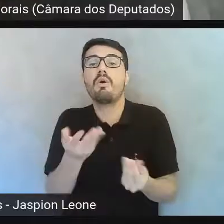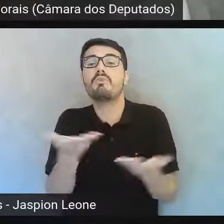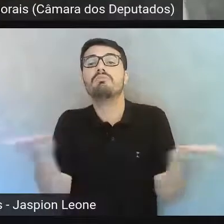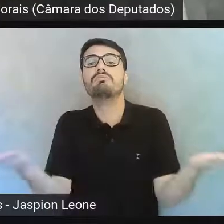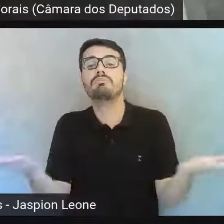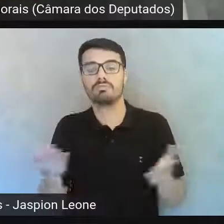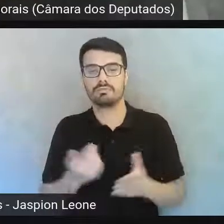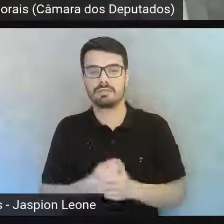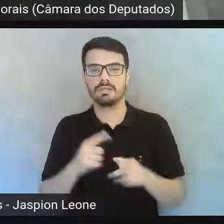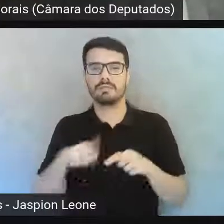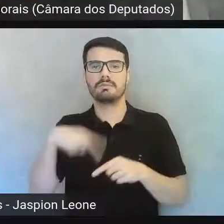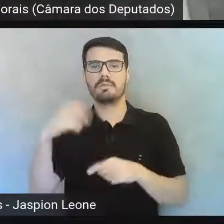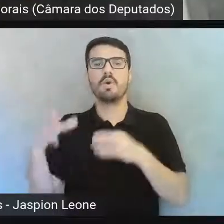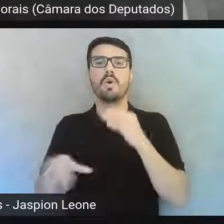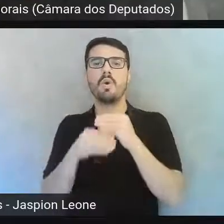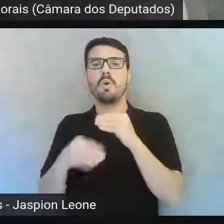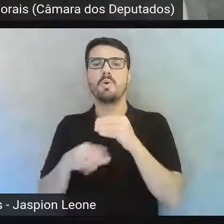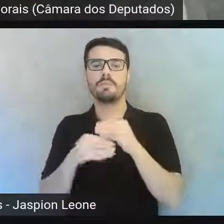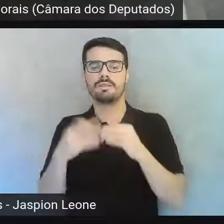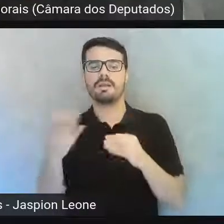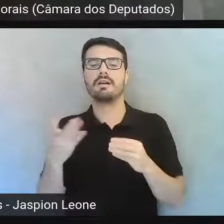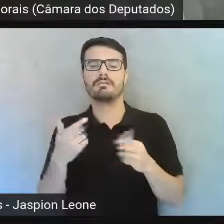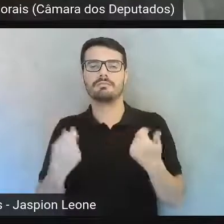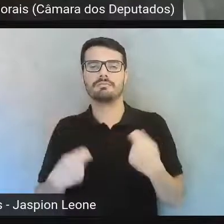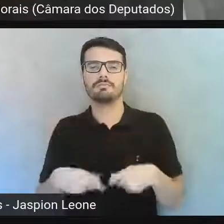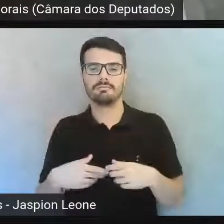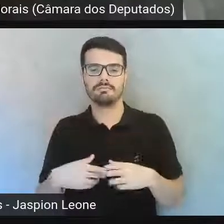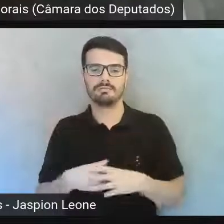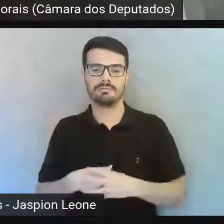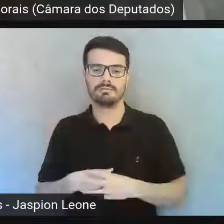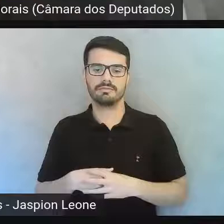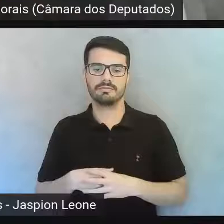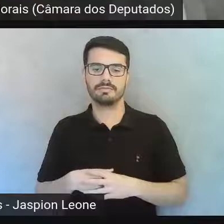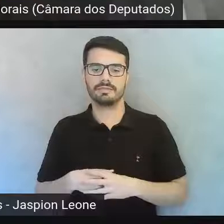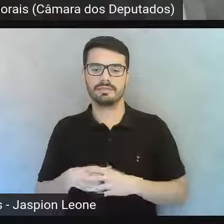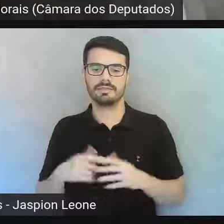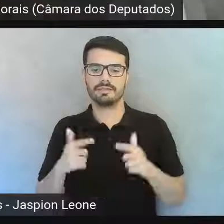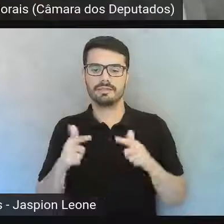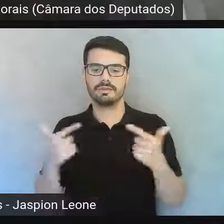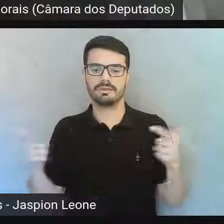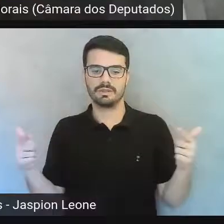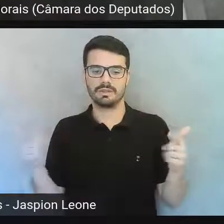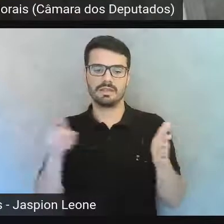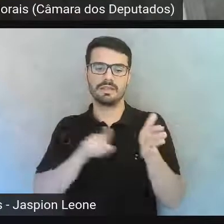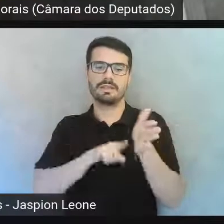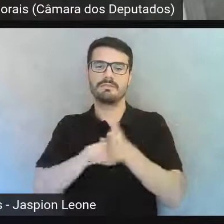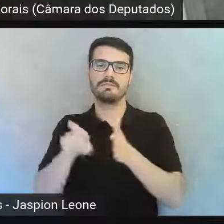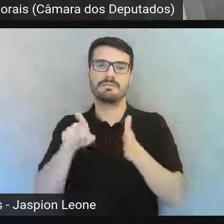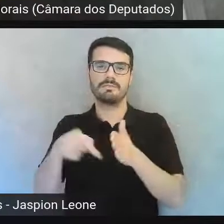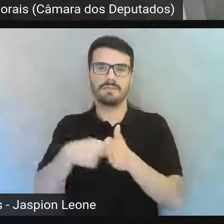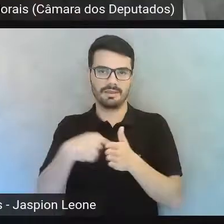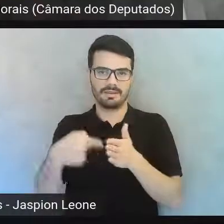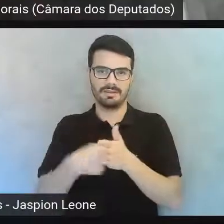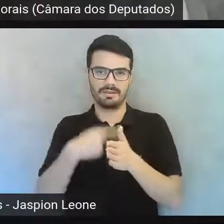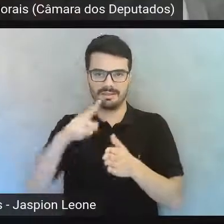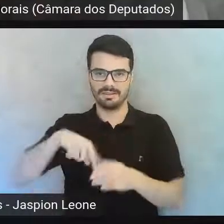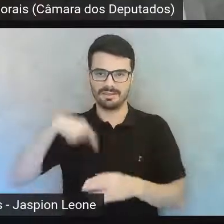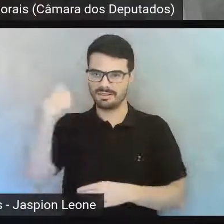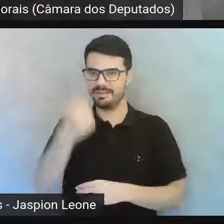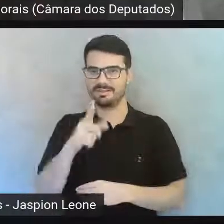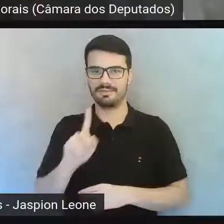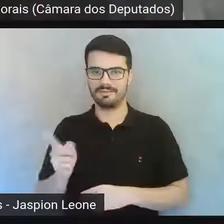comentário importante da doutora Andréia. Nós não temos mais nenhuma pergunta posterior, não, né? Porque